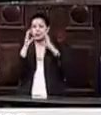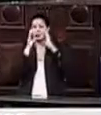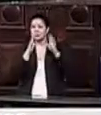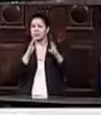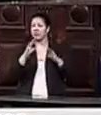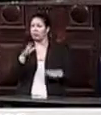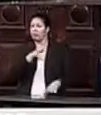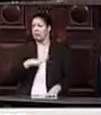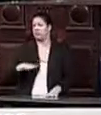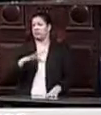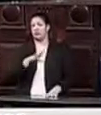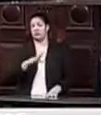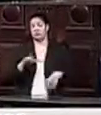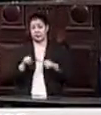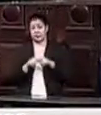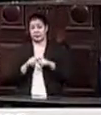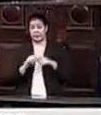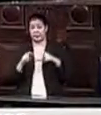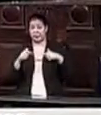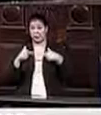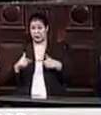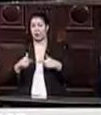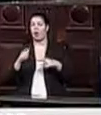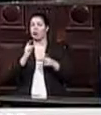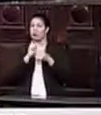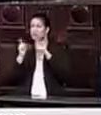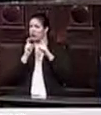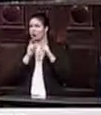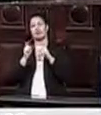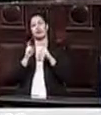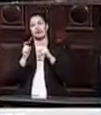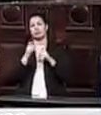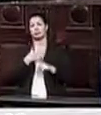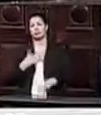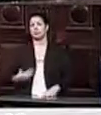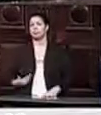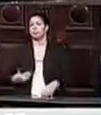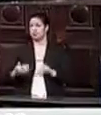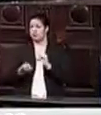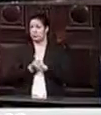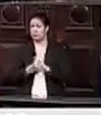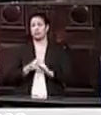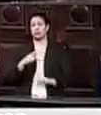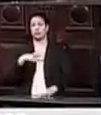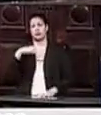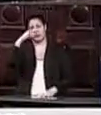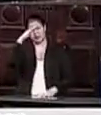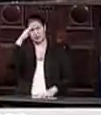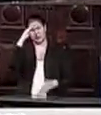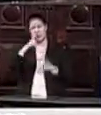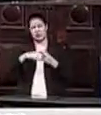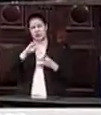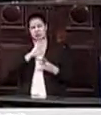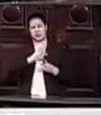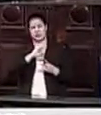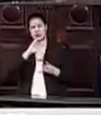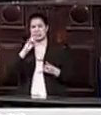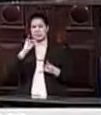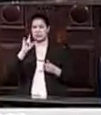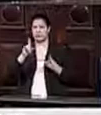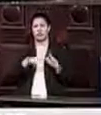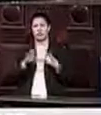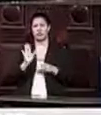pessoas, fizemos a partir de uma audiência pública, em que aqui esteve o Exército, a Polícia Civil, a